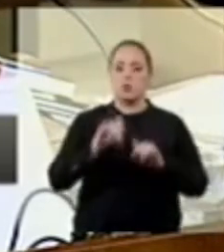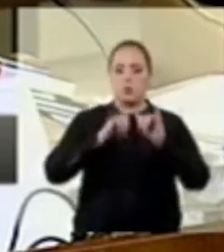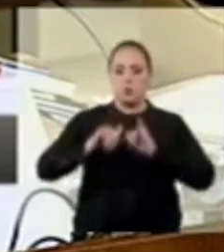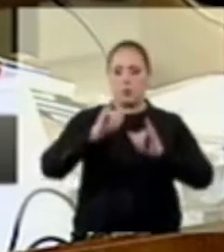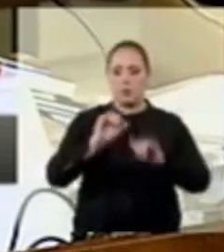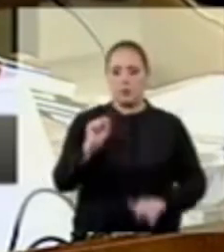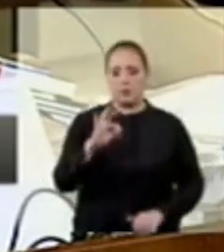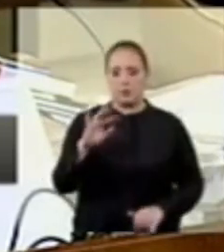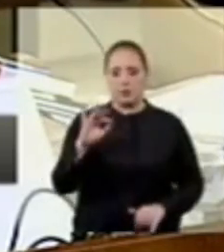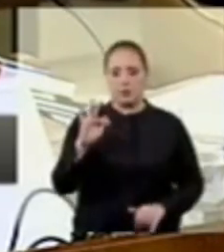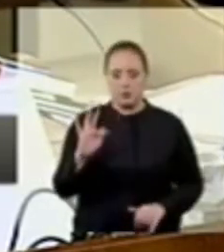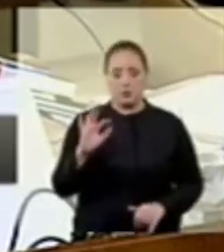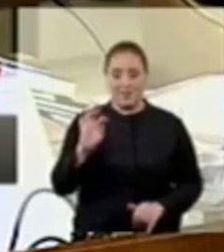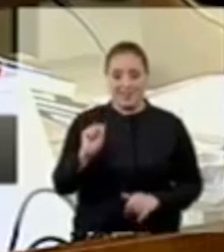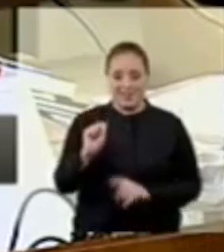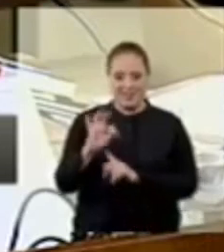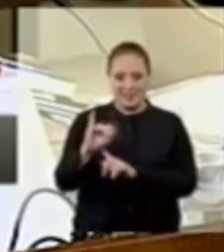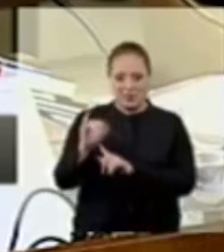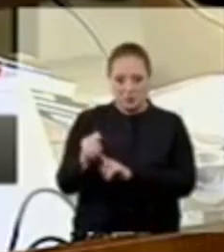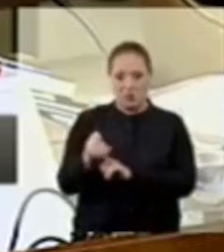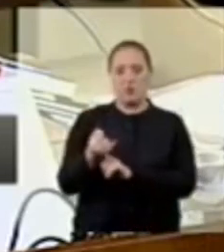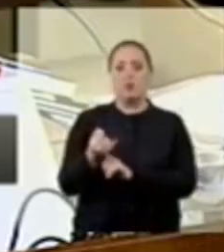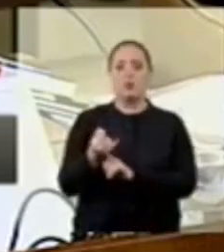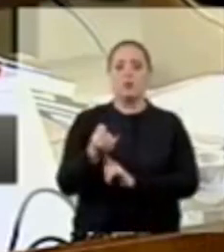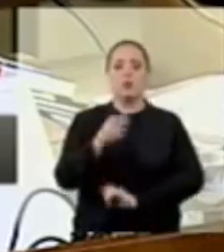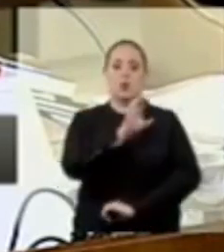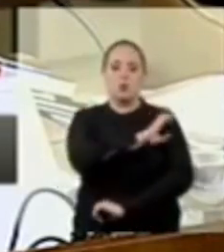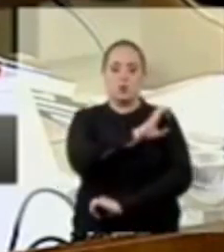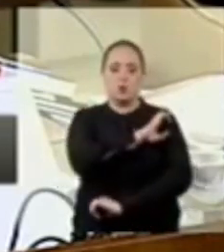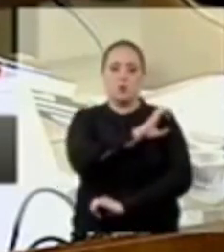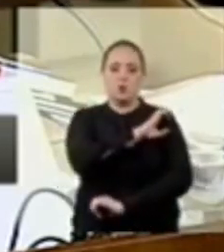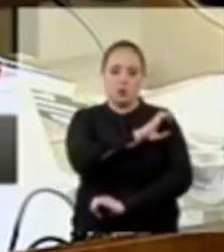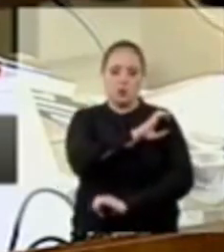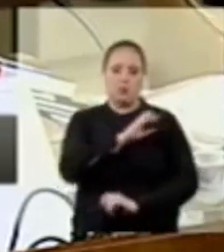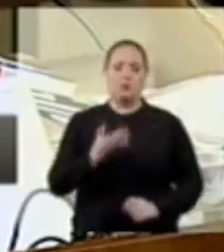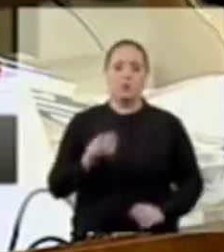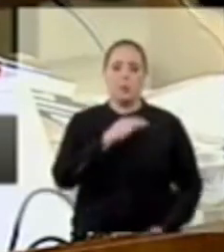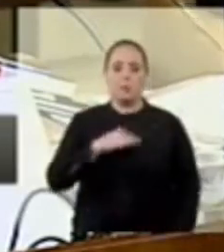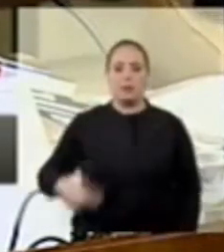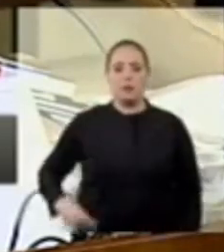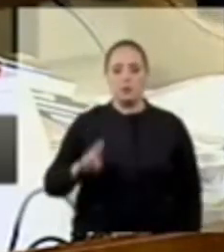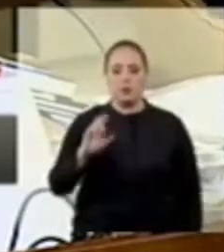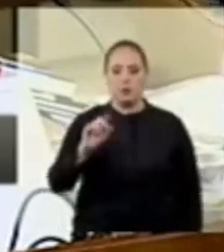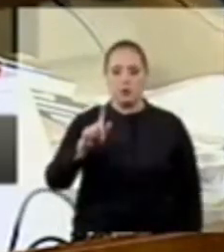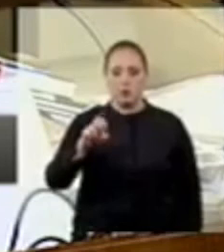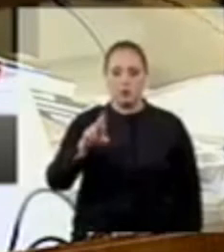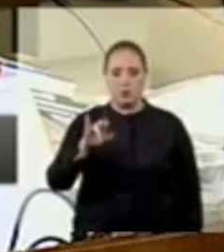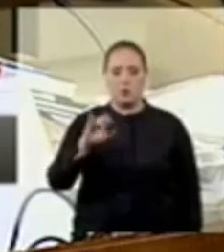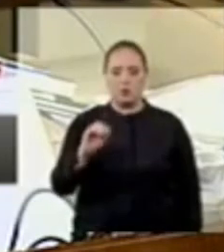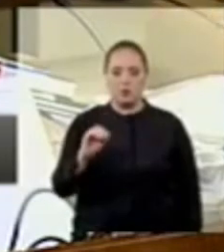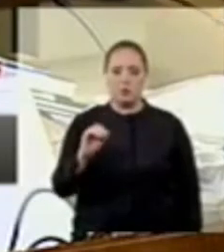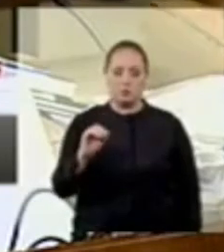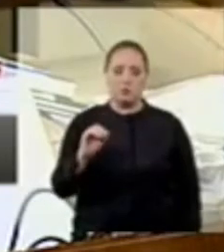do superior tribunal de justiça sob a coordenação do digníssimo ministro rogério ex